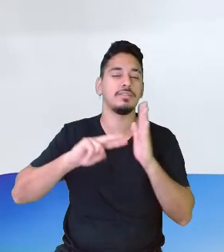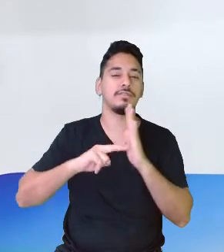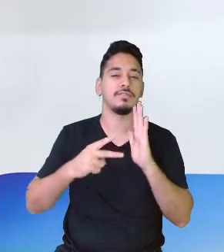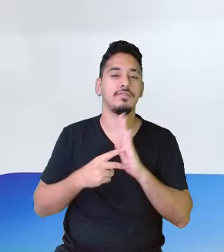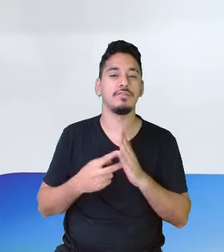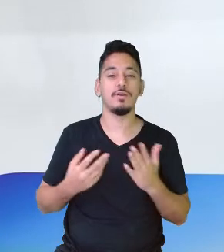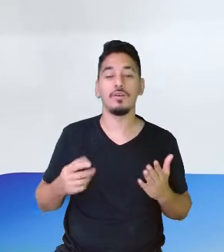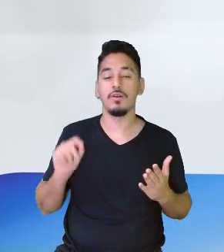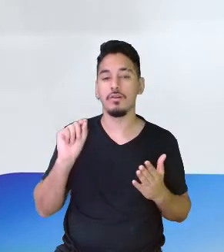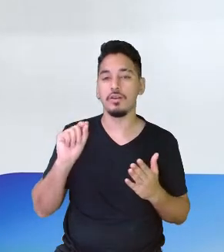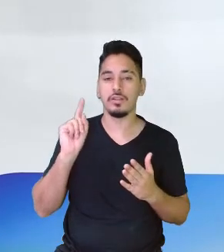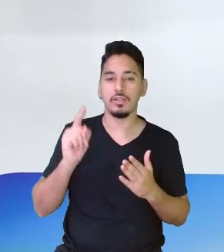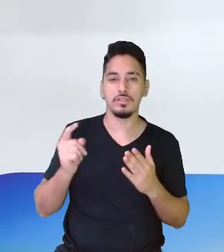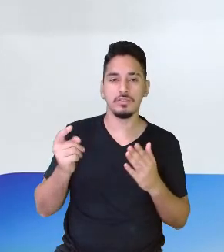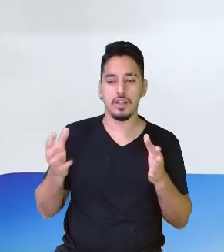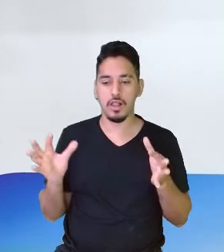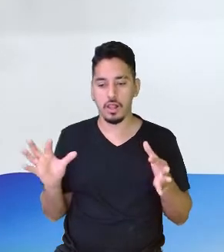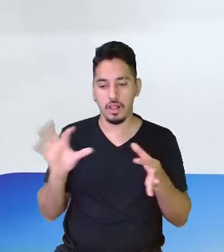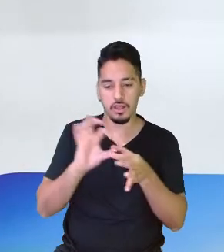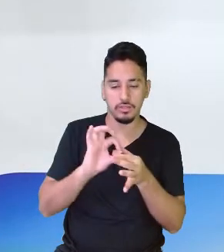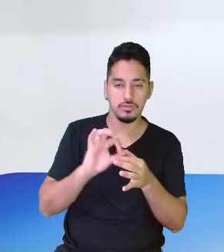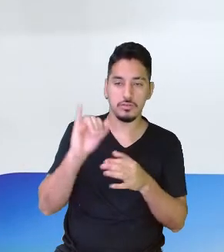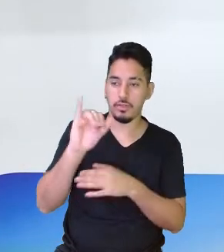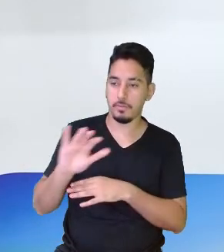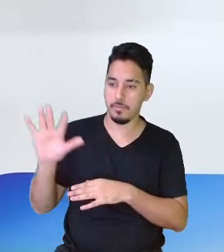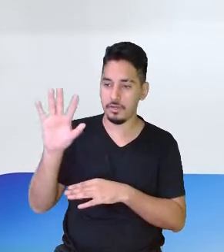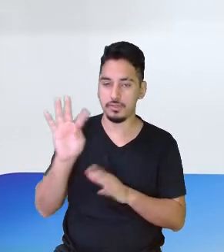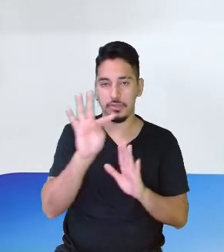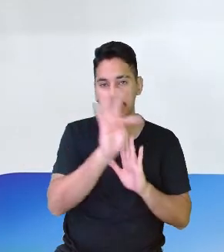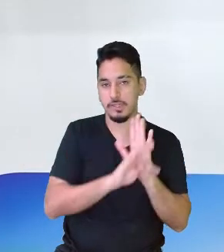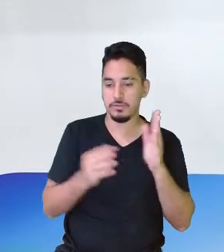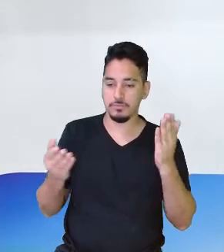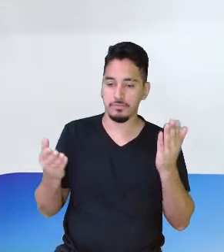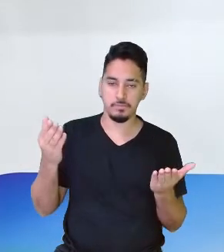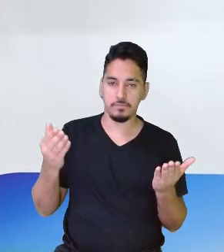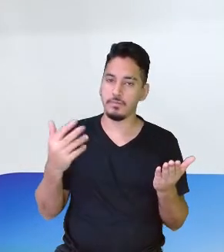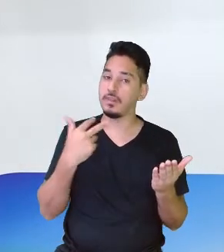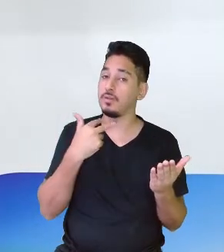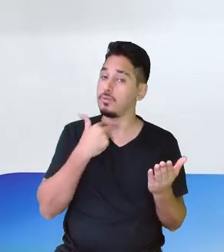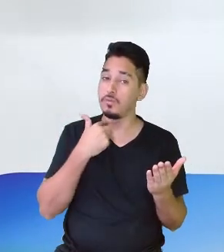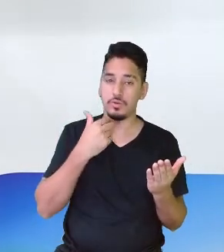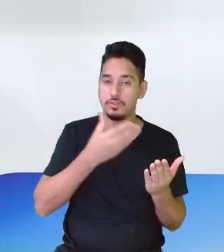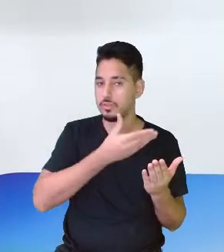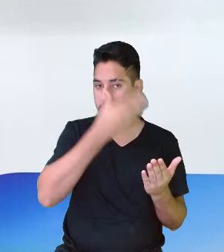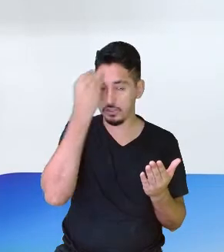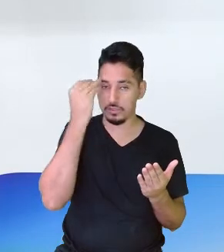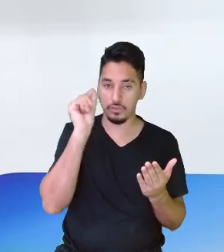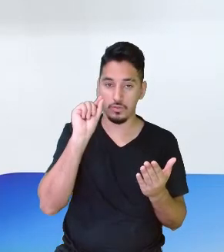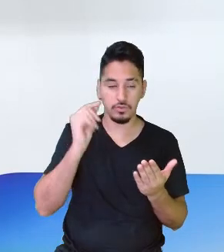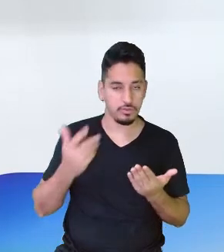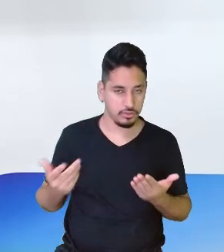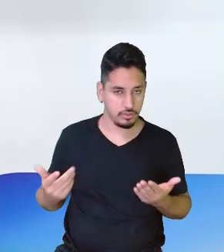é trabalhado nessa associação entre imagem e texto. E a gente não pode esquecer que